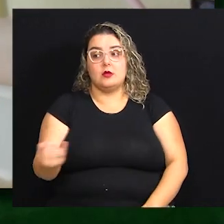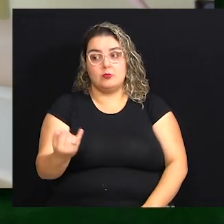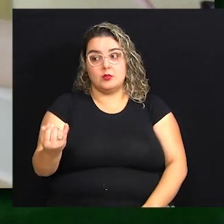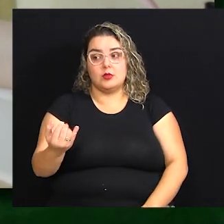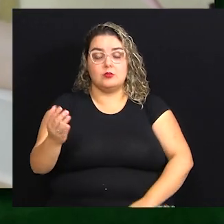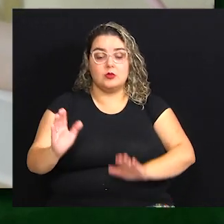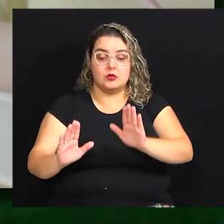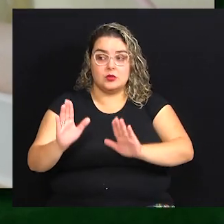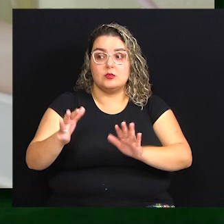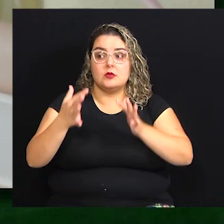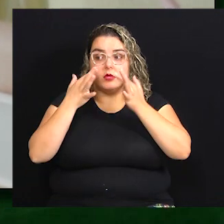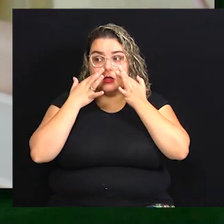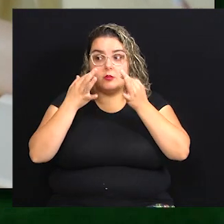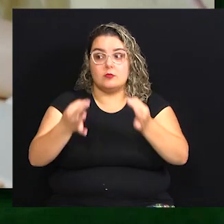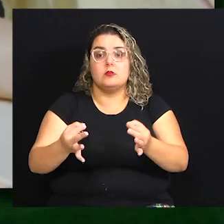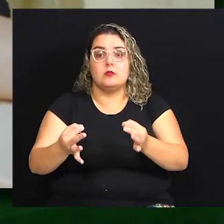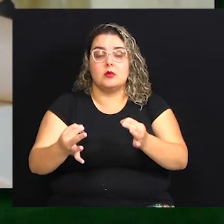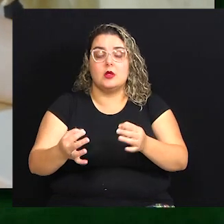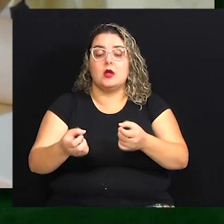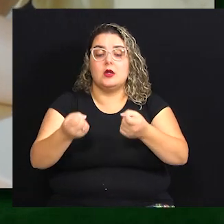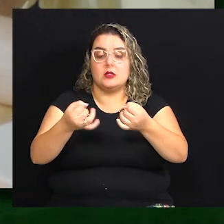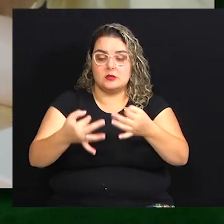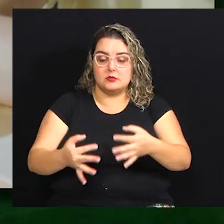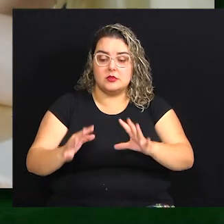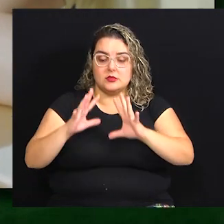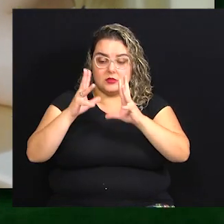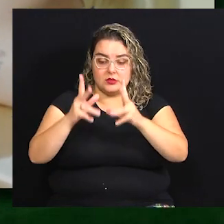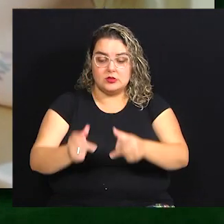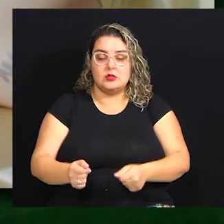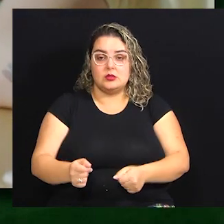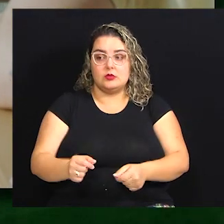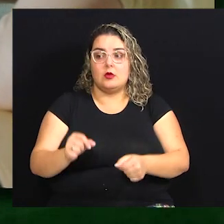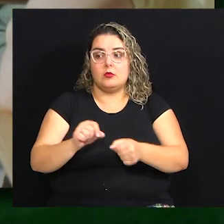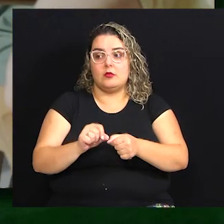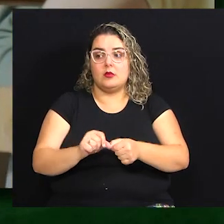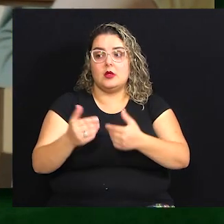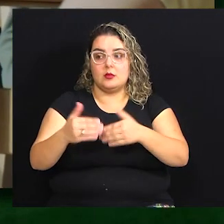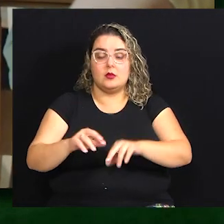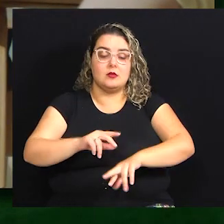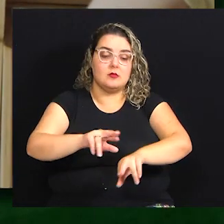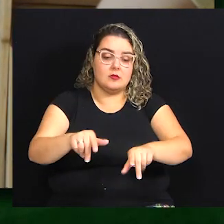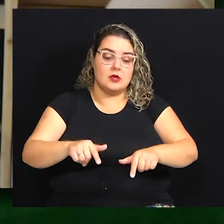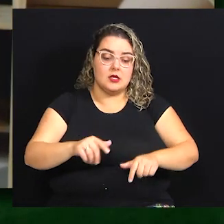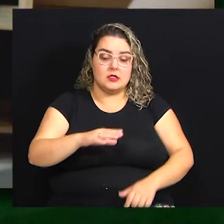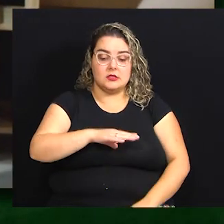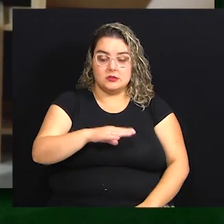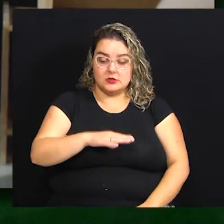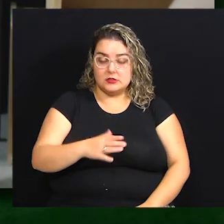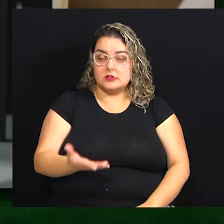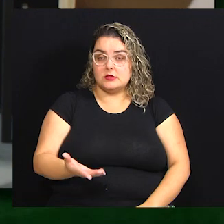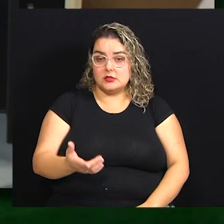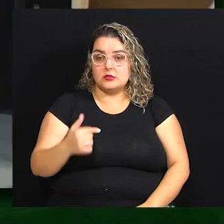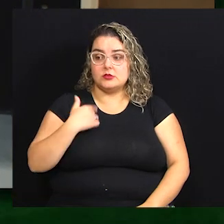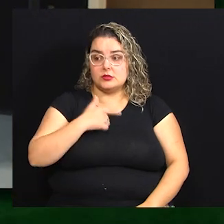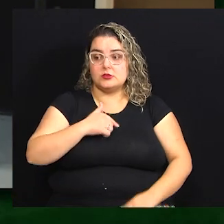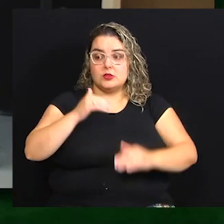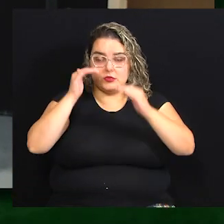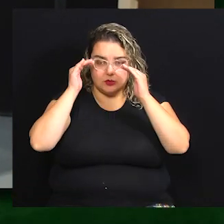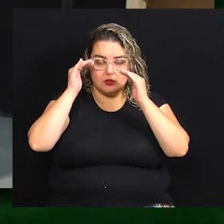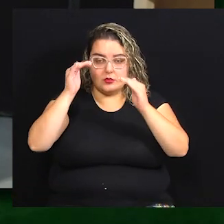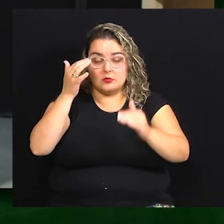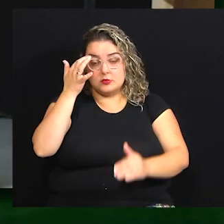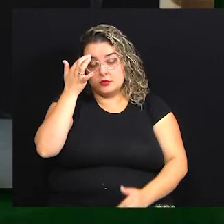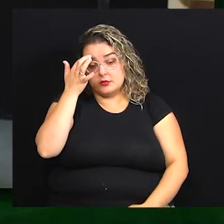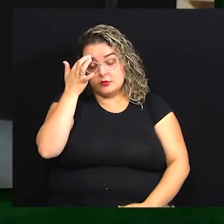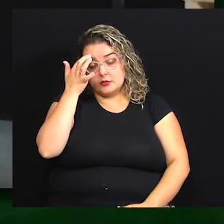e candidatas fiquem atentos às orientações gerais. Como a gente faz prova em várias cidades, né, nós